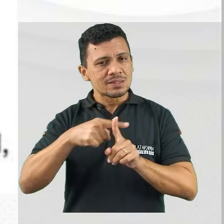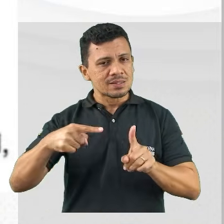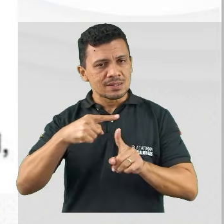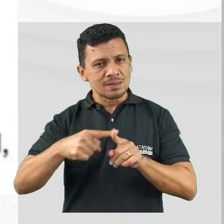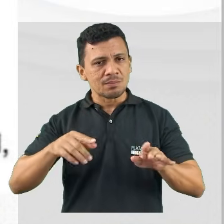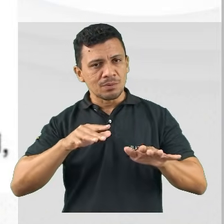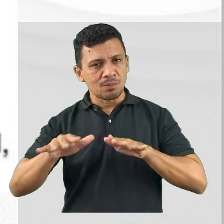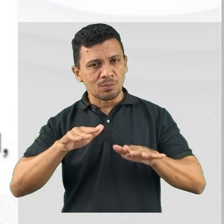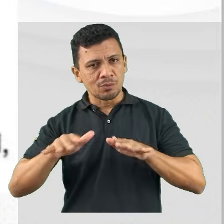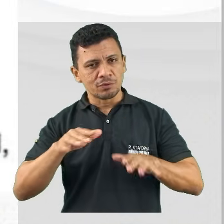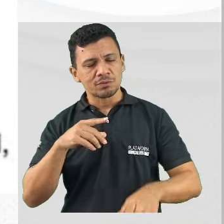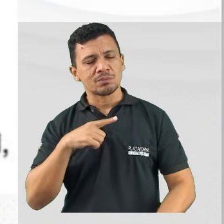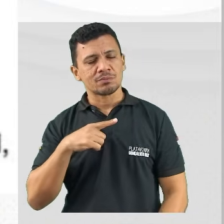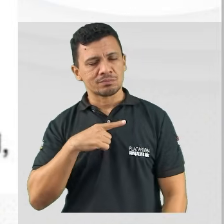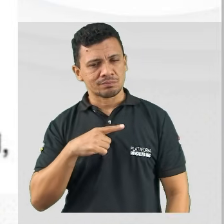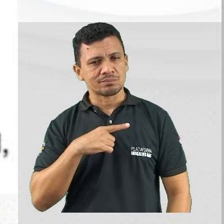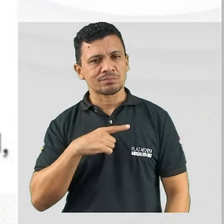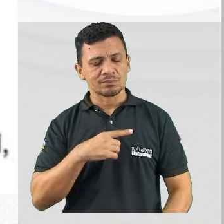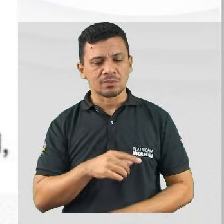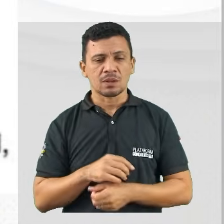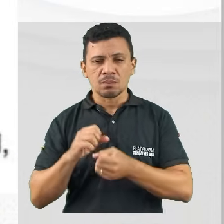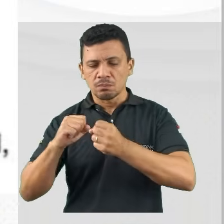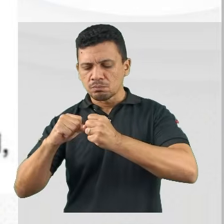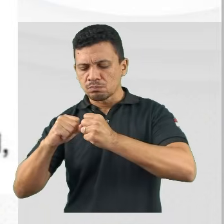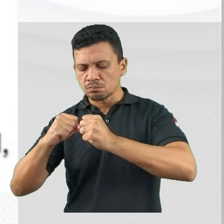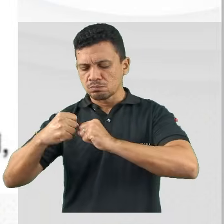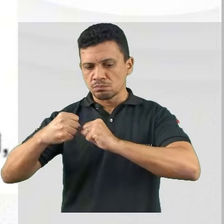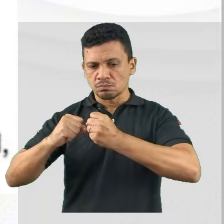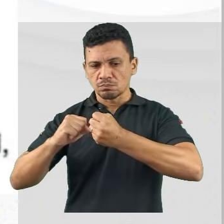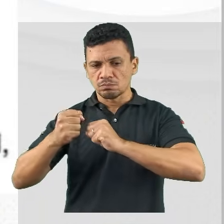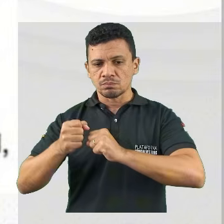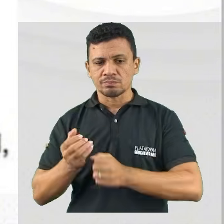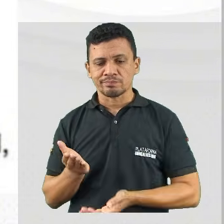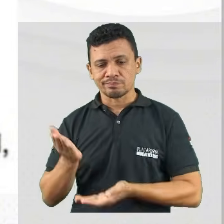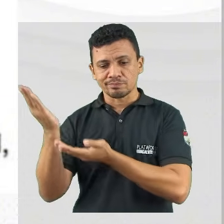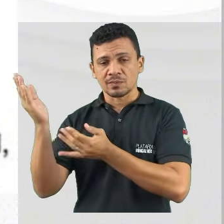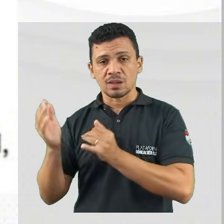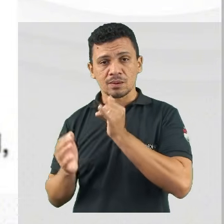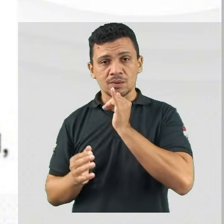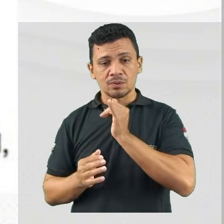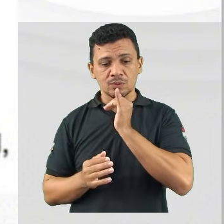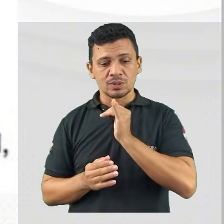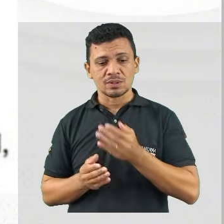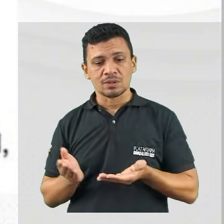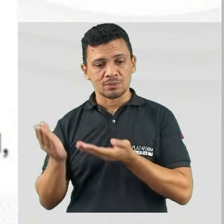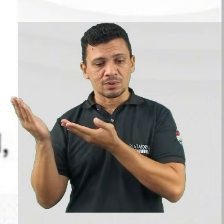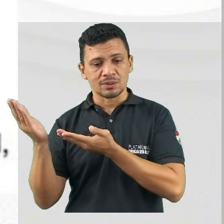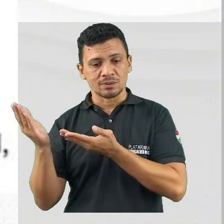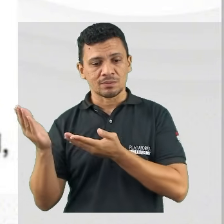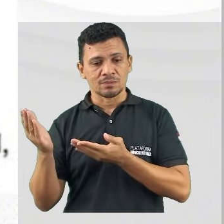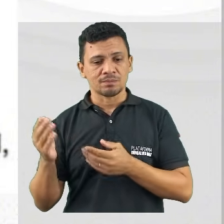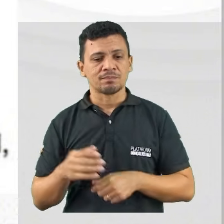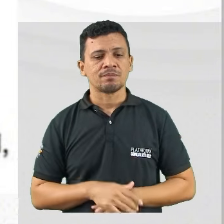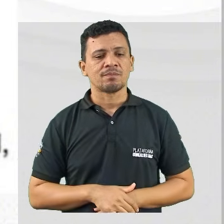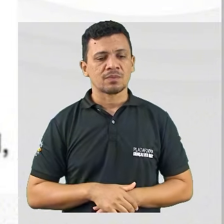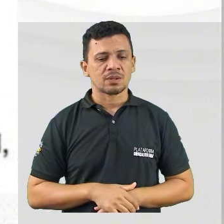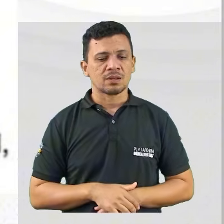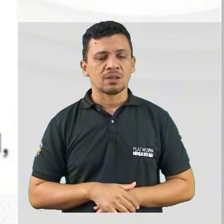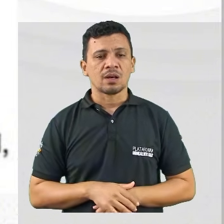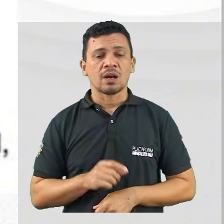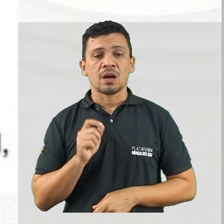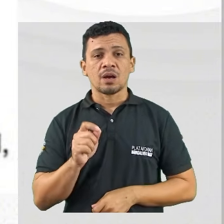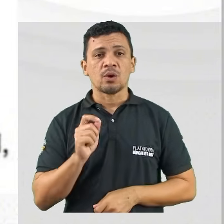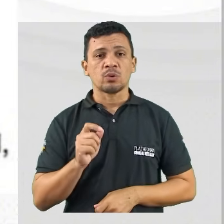movimentação, tá? E aqui nós temos esse exemplo dessa articulação anfiartrose na